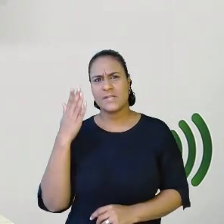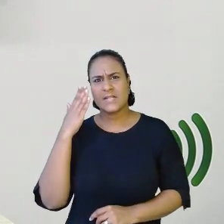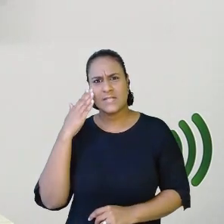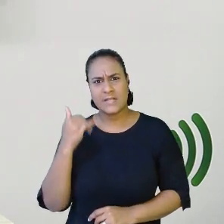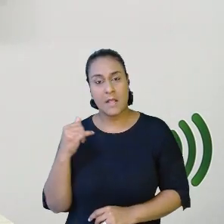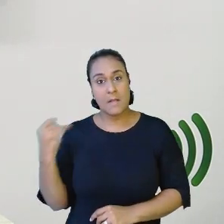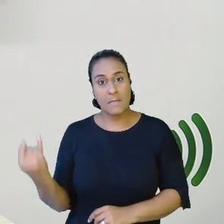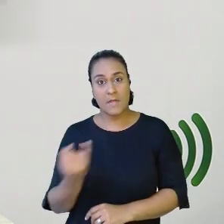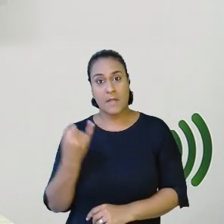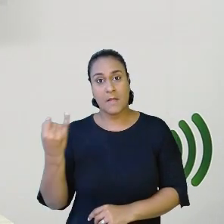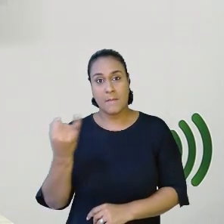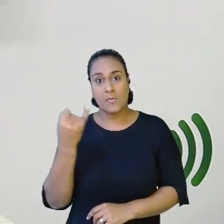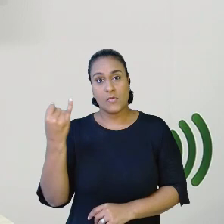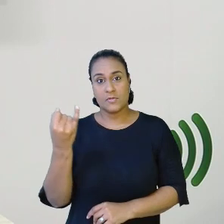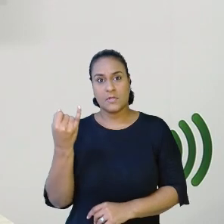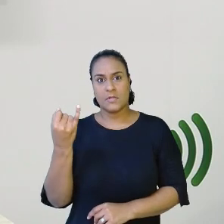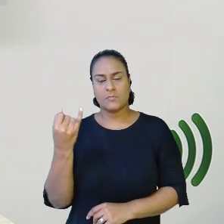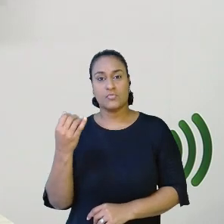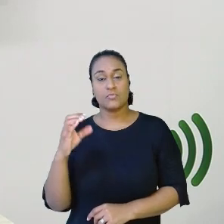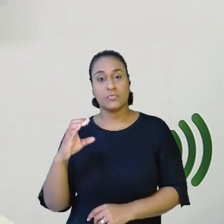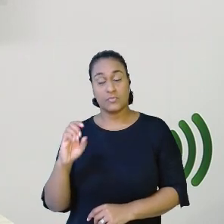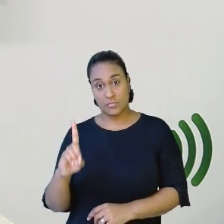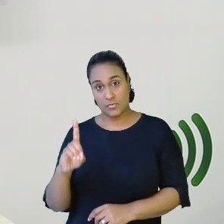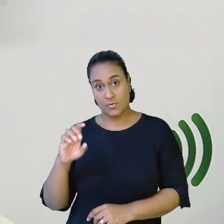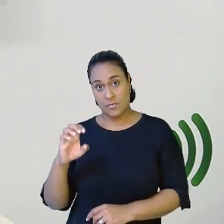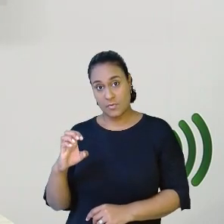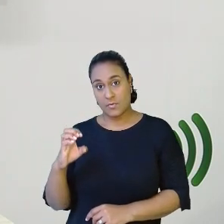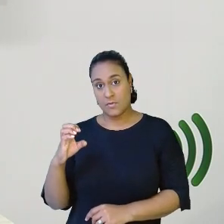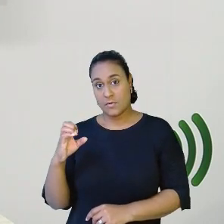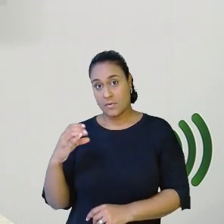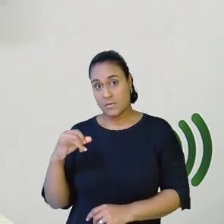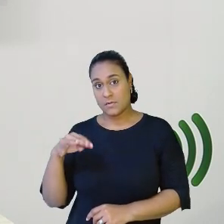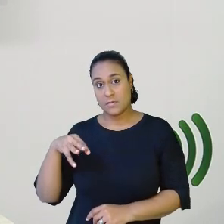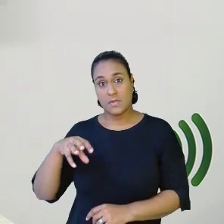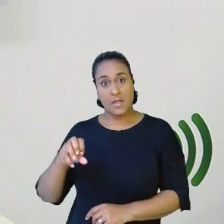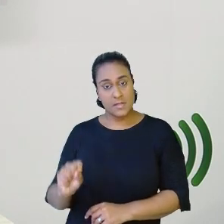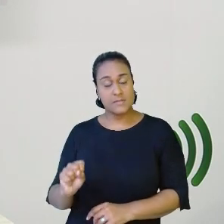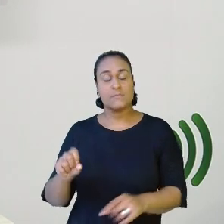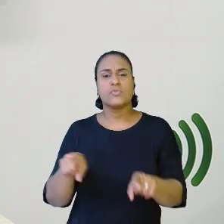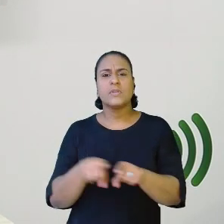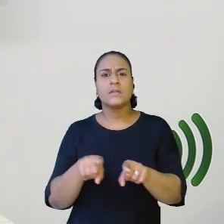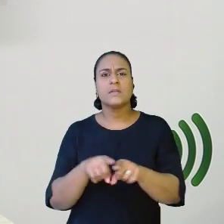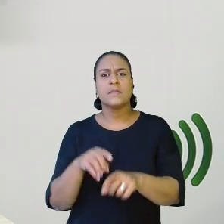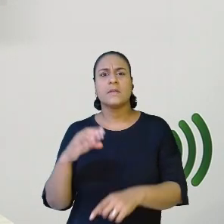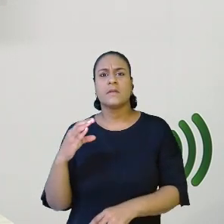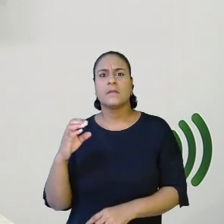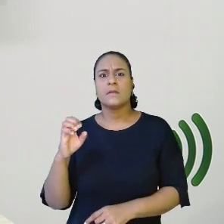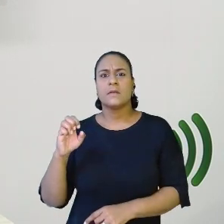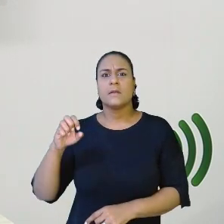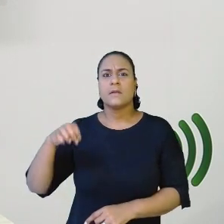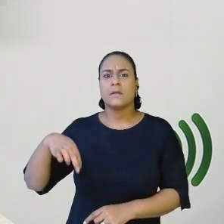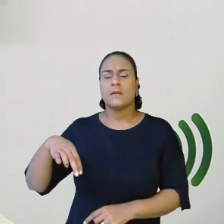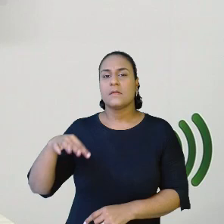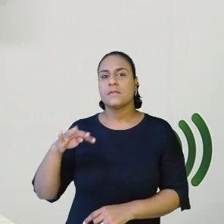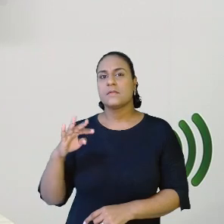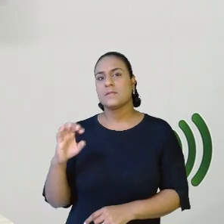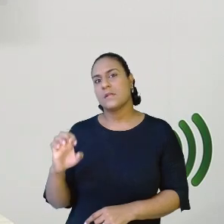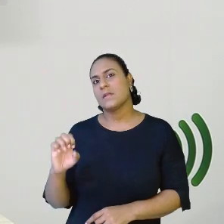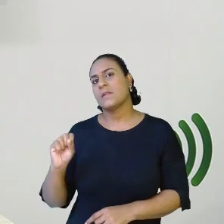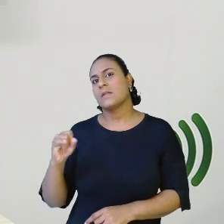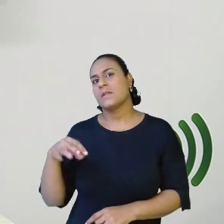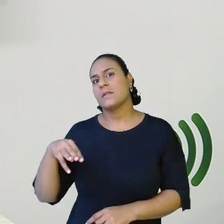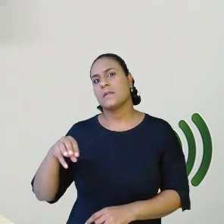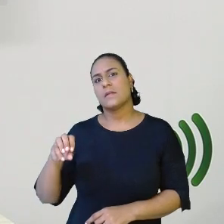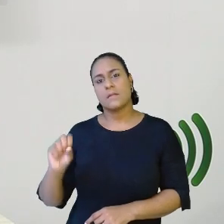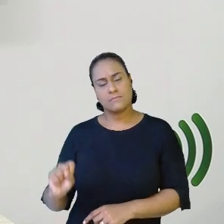da importância dos décimos e centésimos para os atletas? Muito importantes, né?